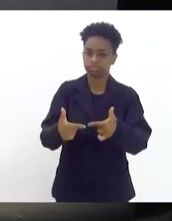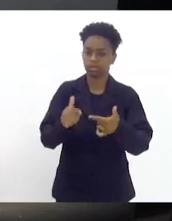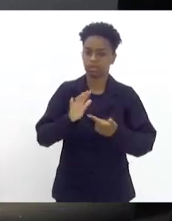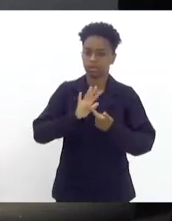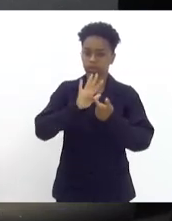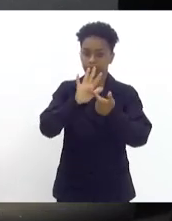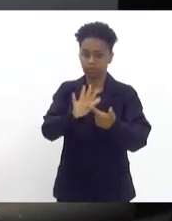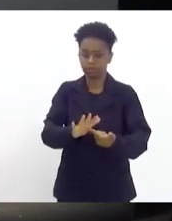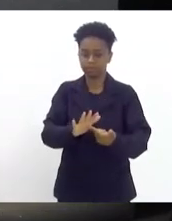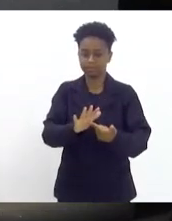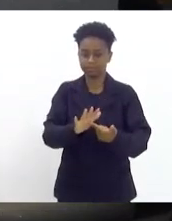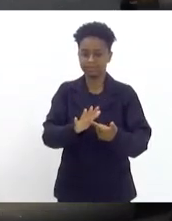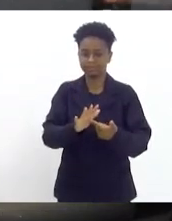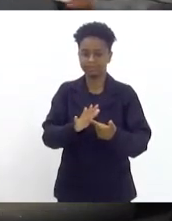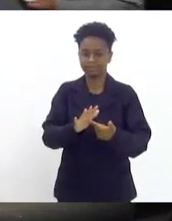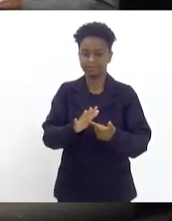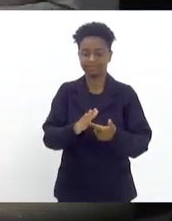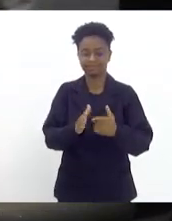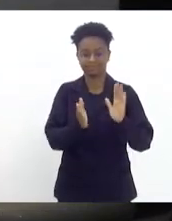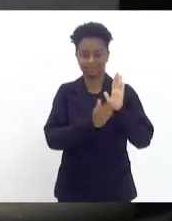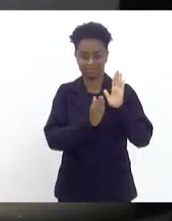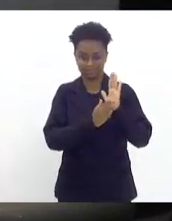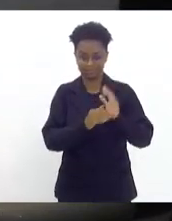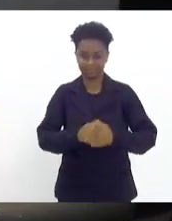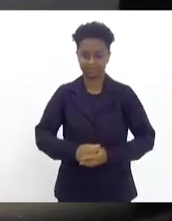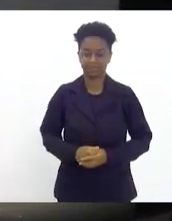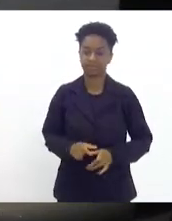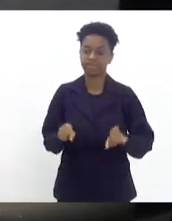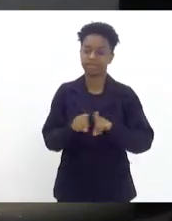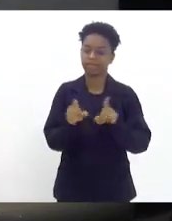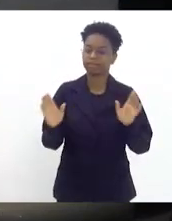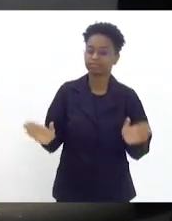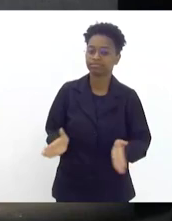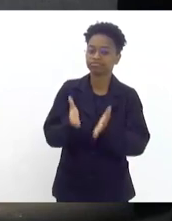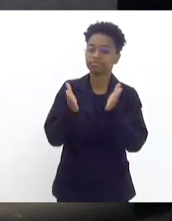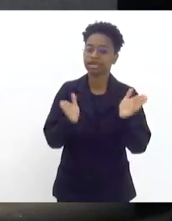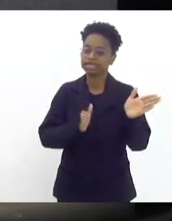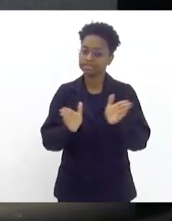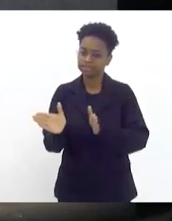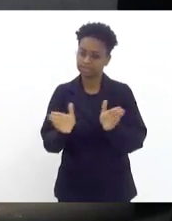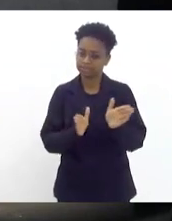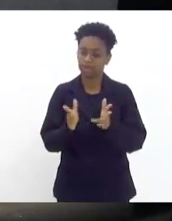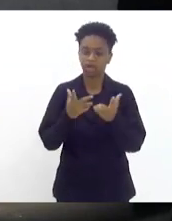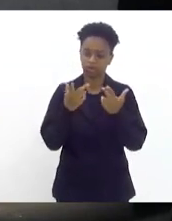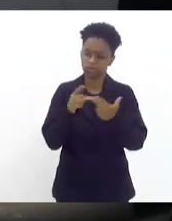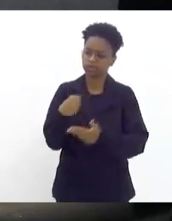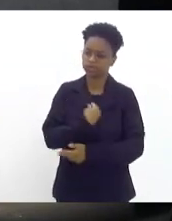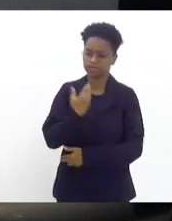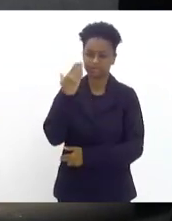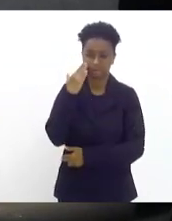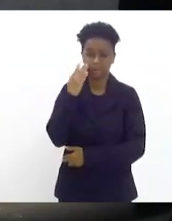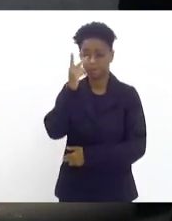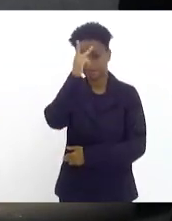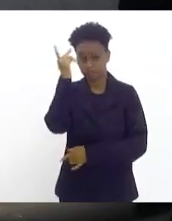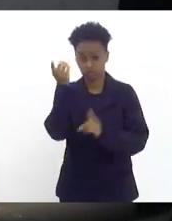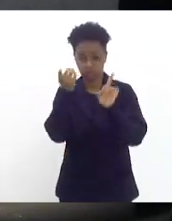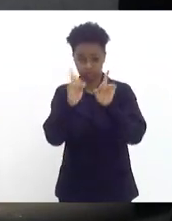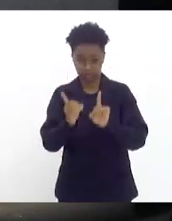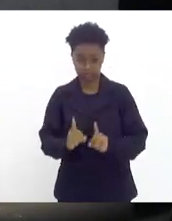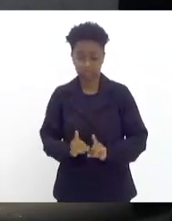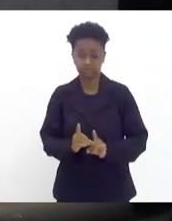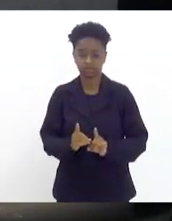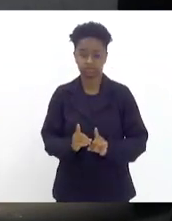apresentar essa proposição é promover a acessibilidade como a gente sabe das pessoas com deficiência